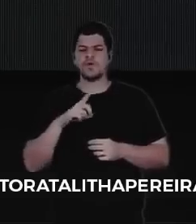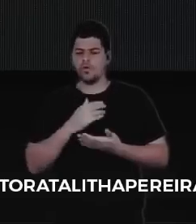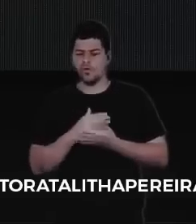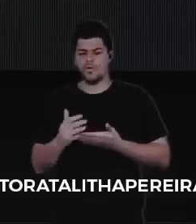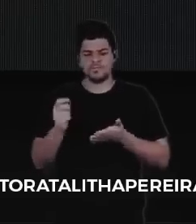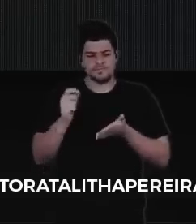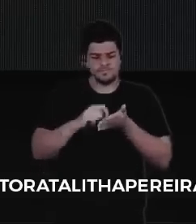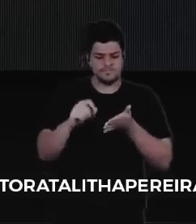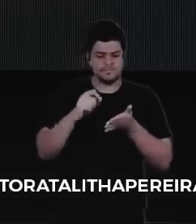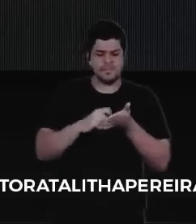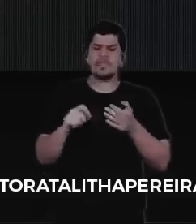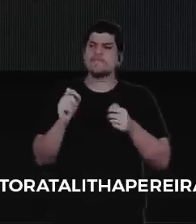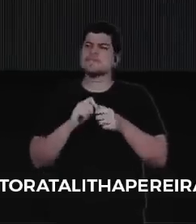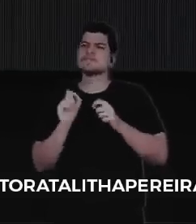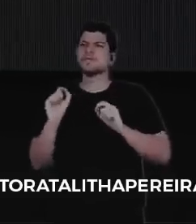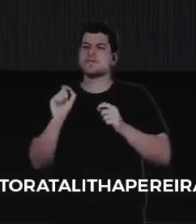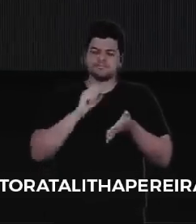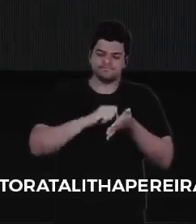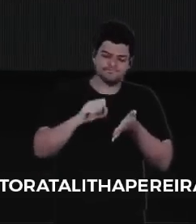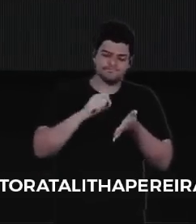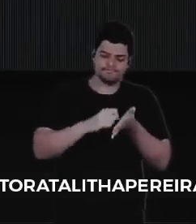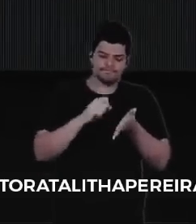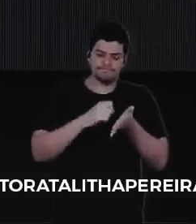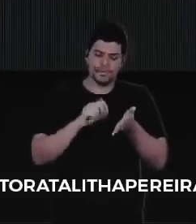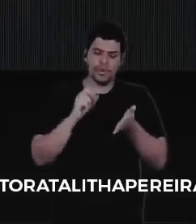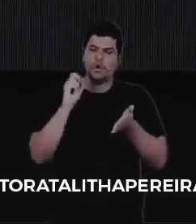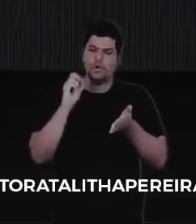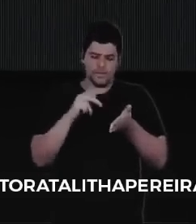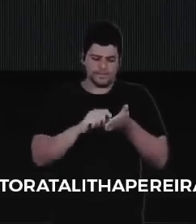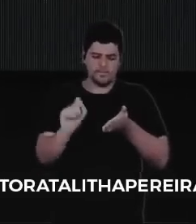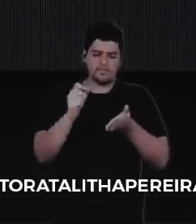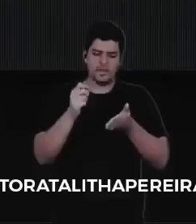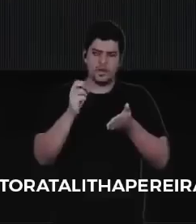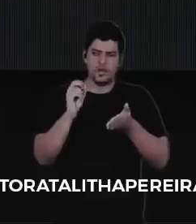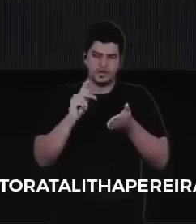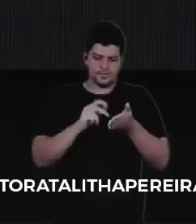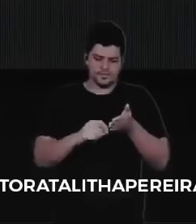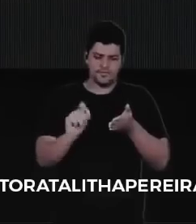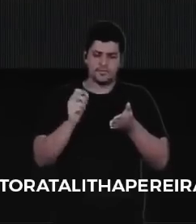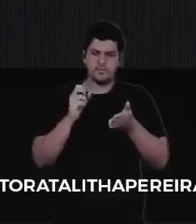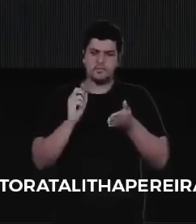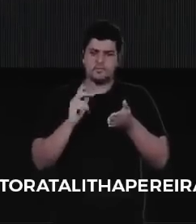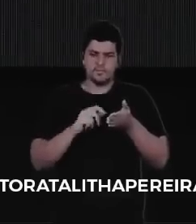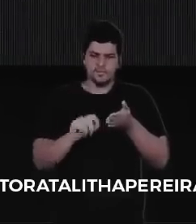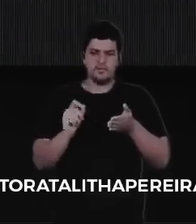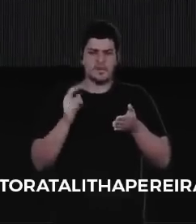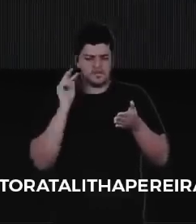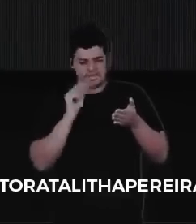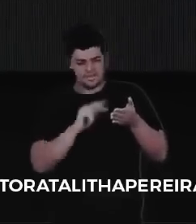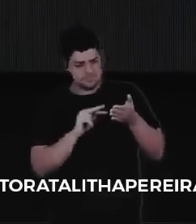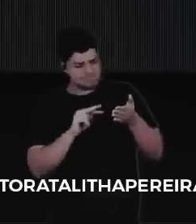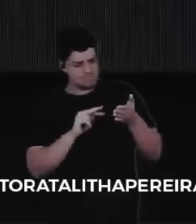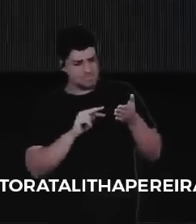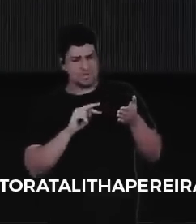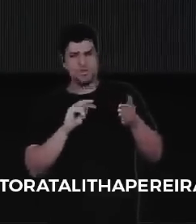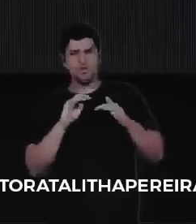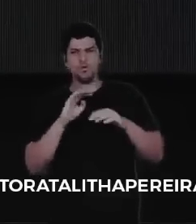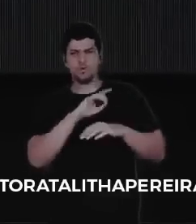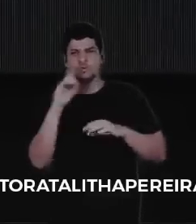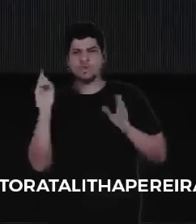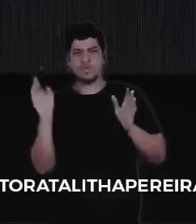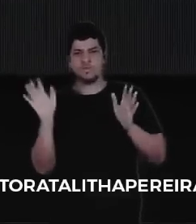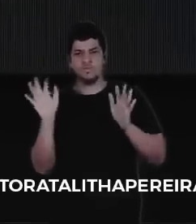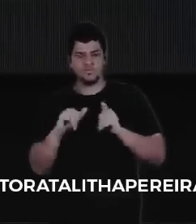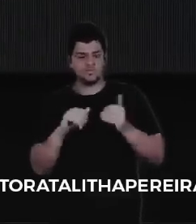atividades e aí você vai botando aquele ok. Quando chega no fim do dia, você olha e diz: uau, fiz tudo o que